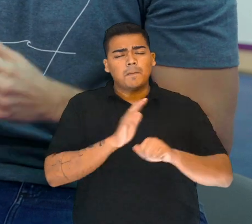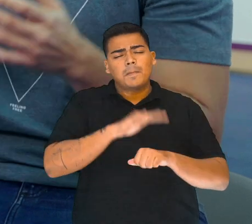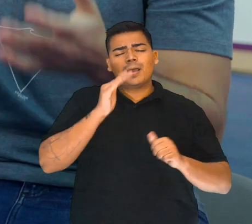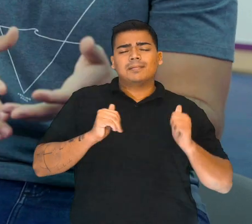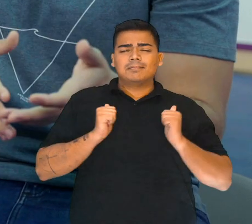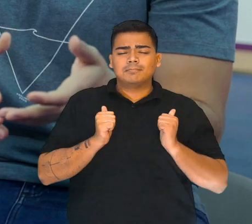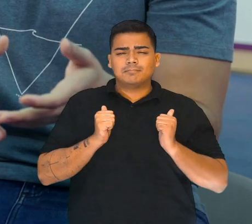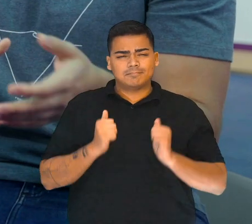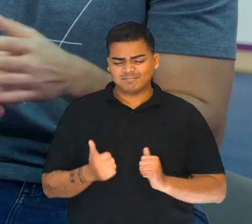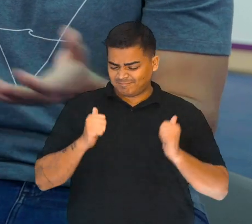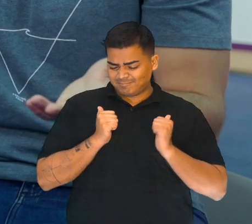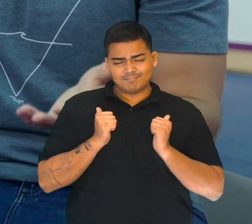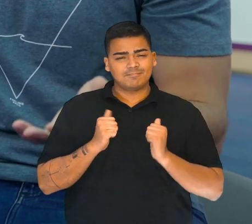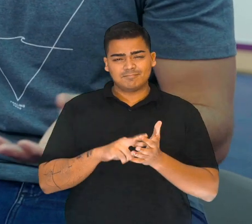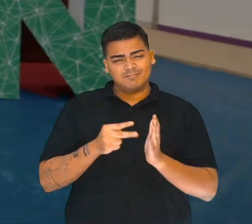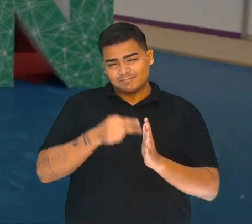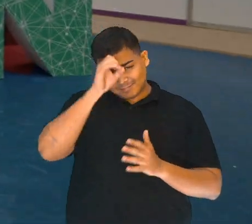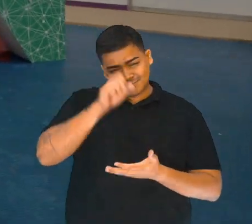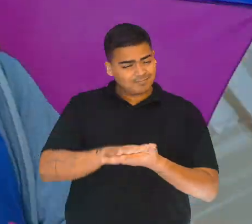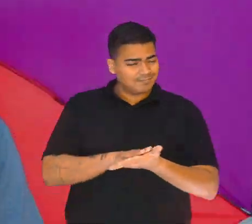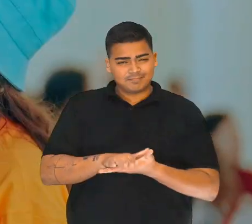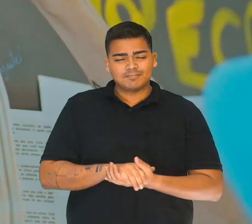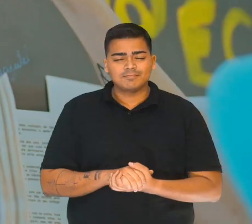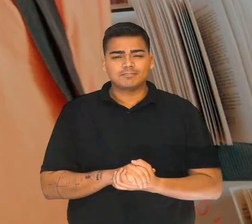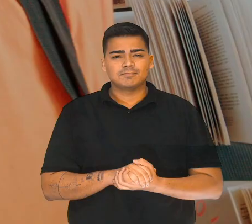confortável. E na zona de conforto, ninguém aprende nada, hein?